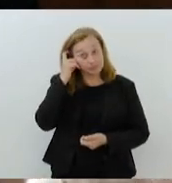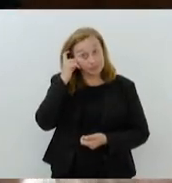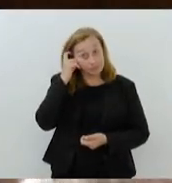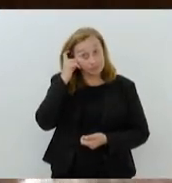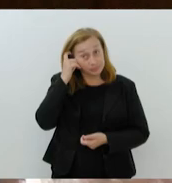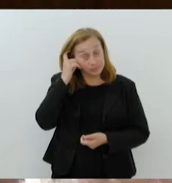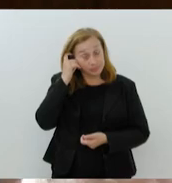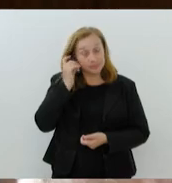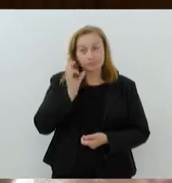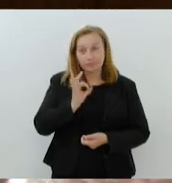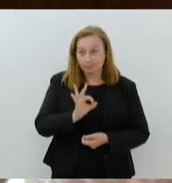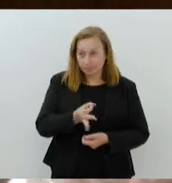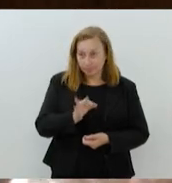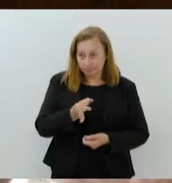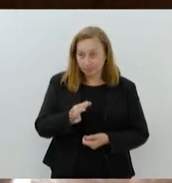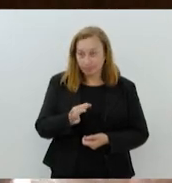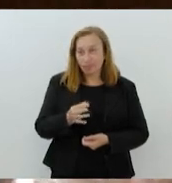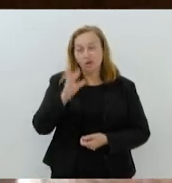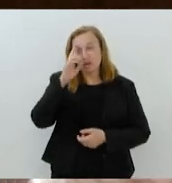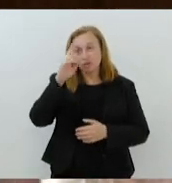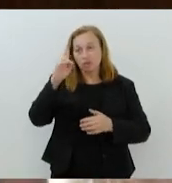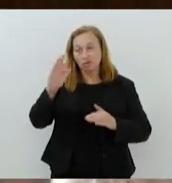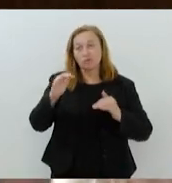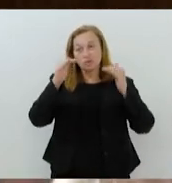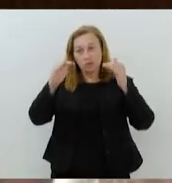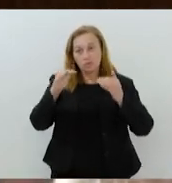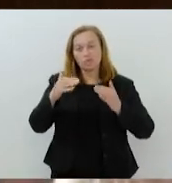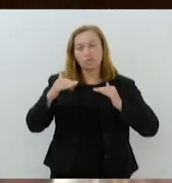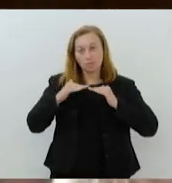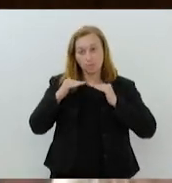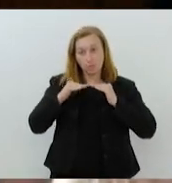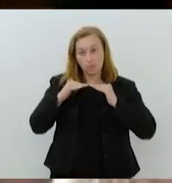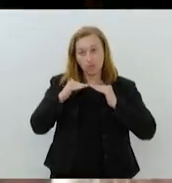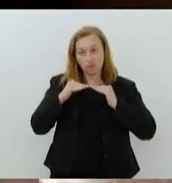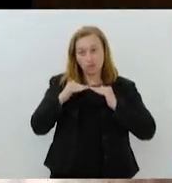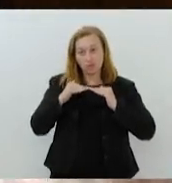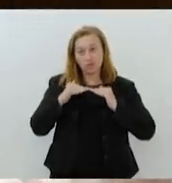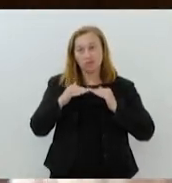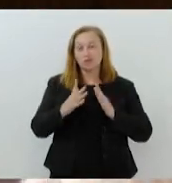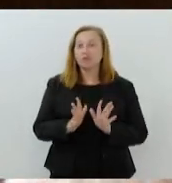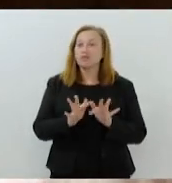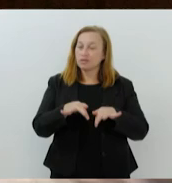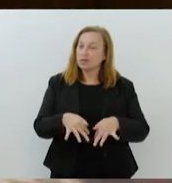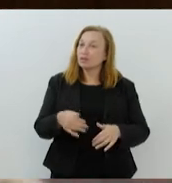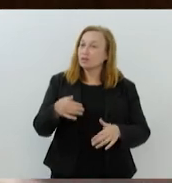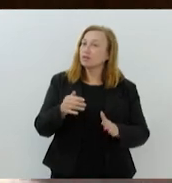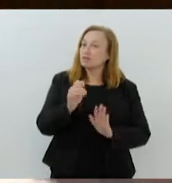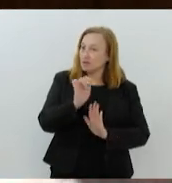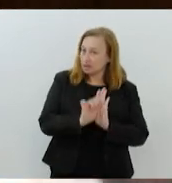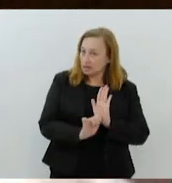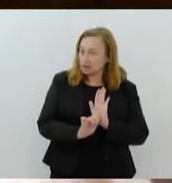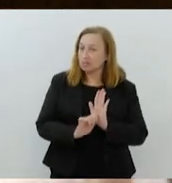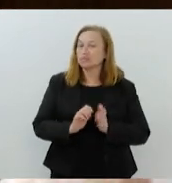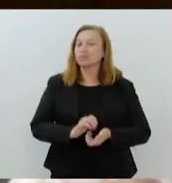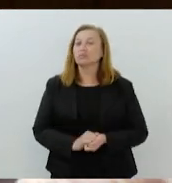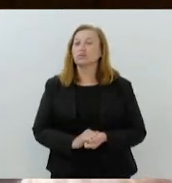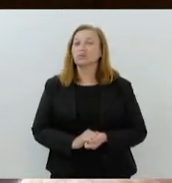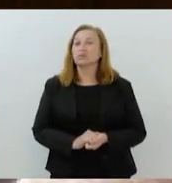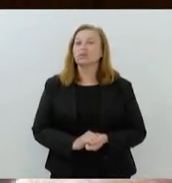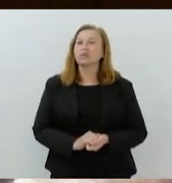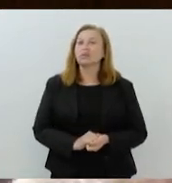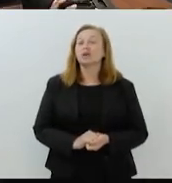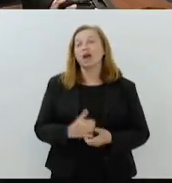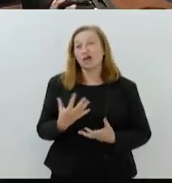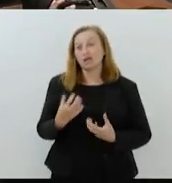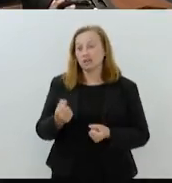E, evidentemente, se Vossa Excelência concordar, forma final de redação. Porque presidência, defere o